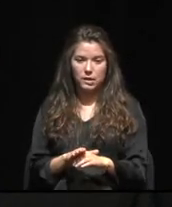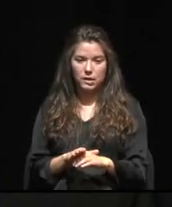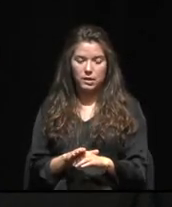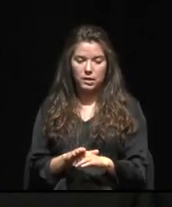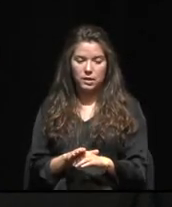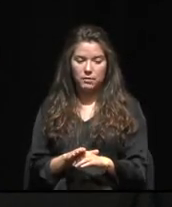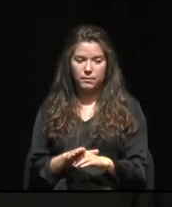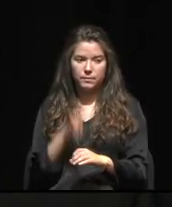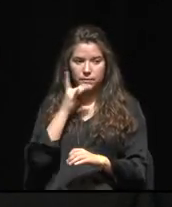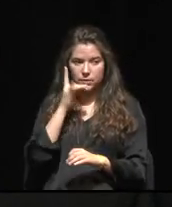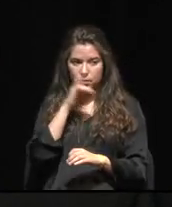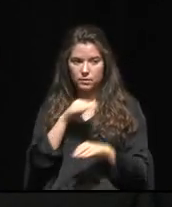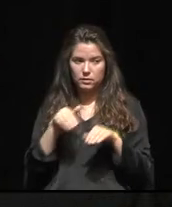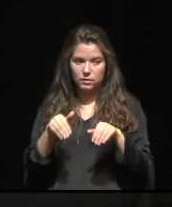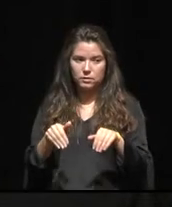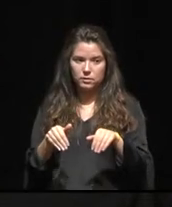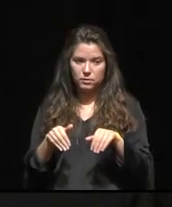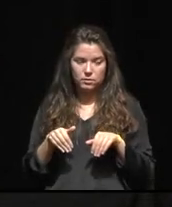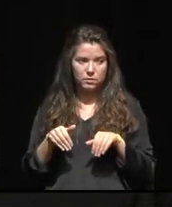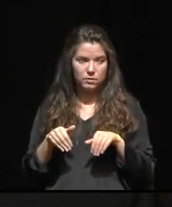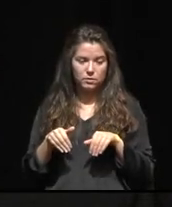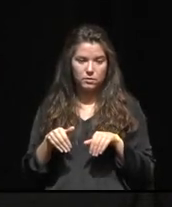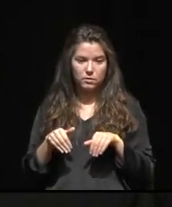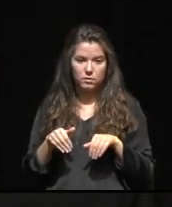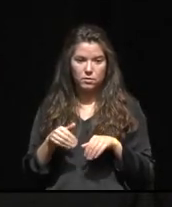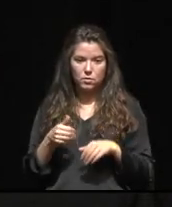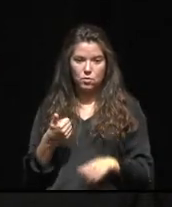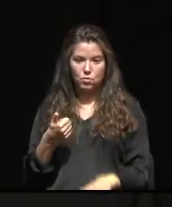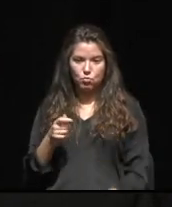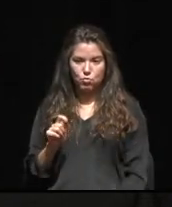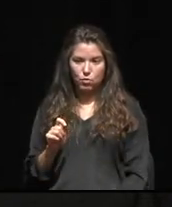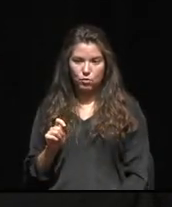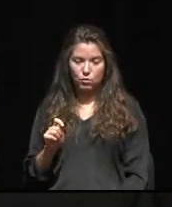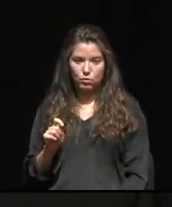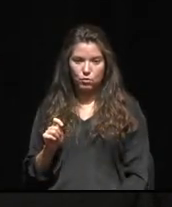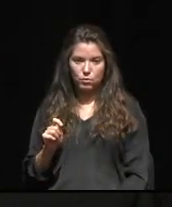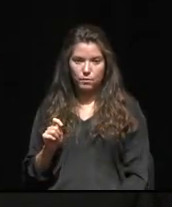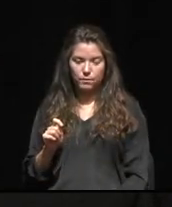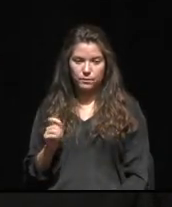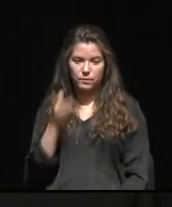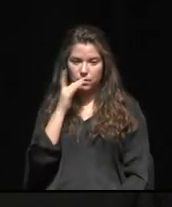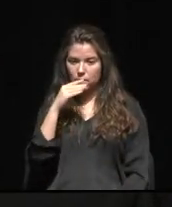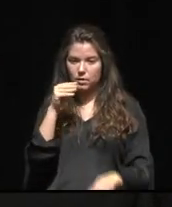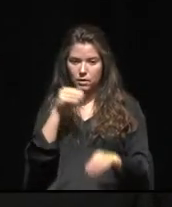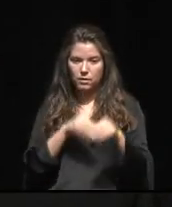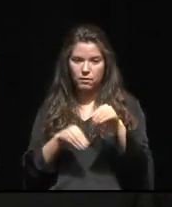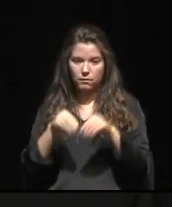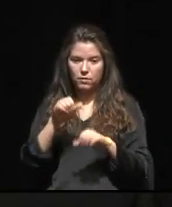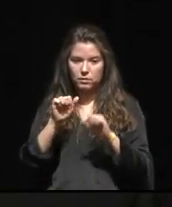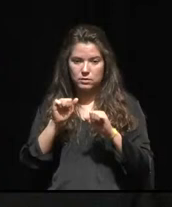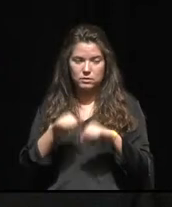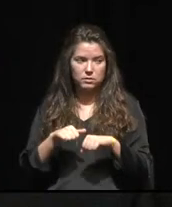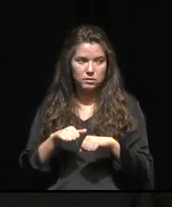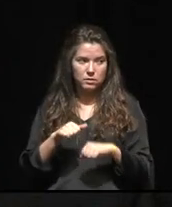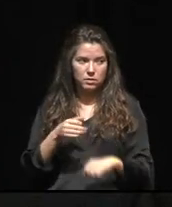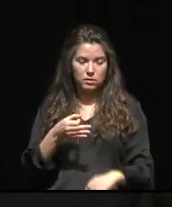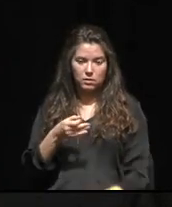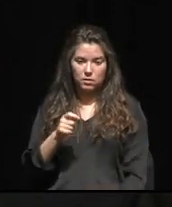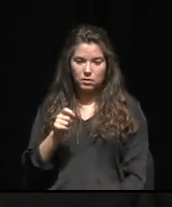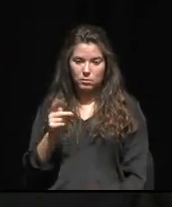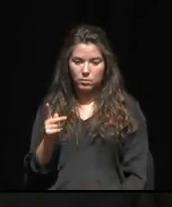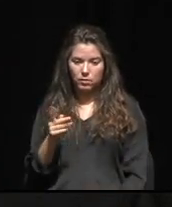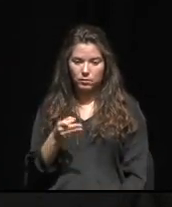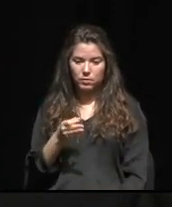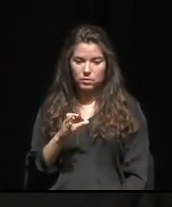chega quem se abstém bloco quem vota a favor pev